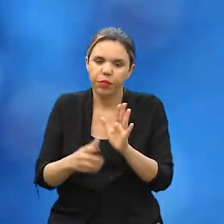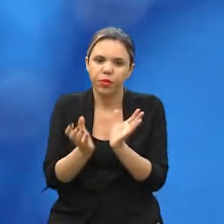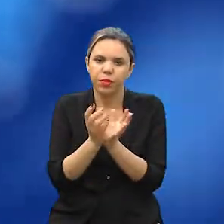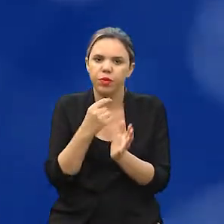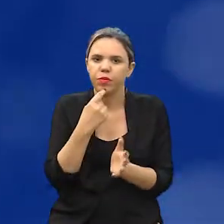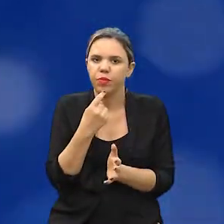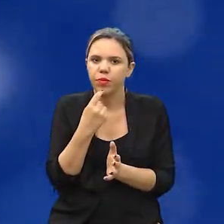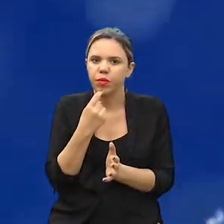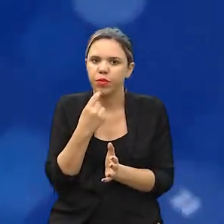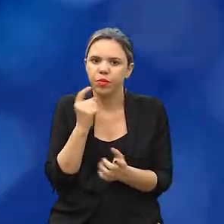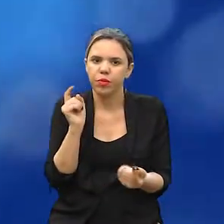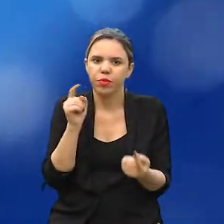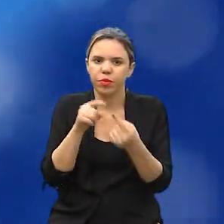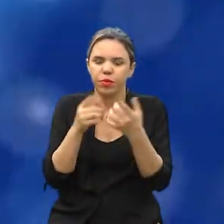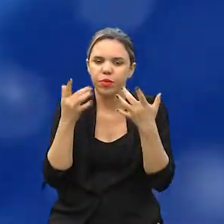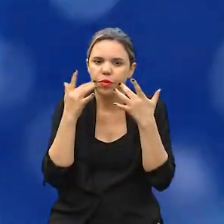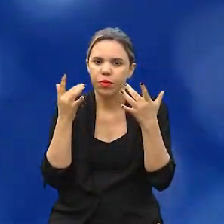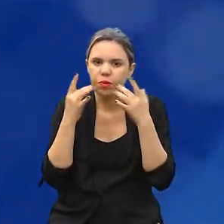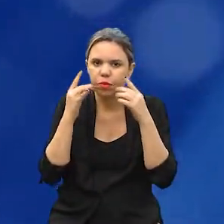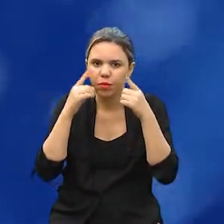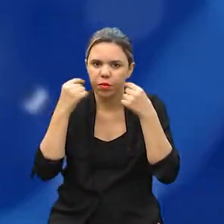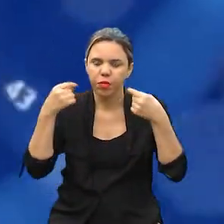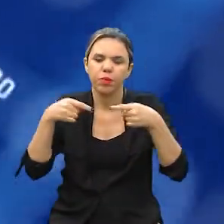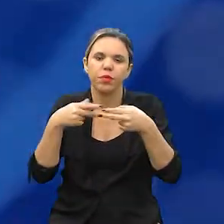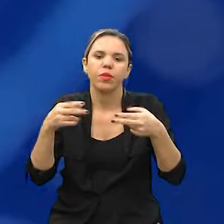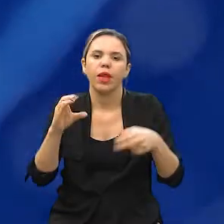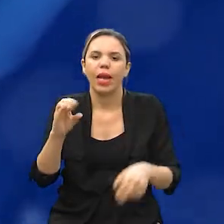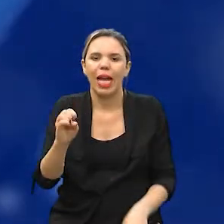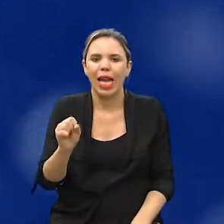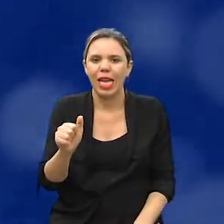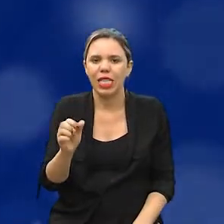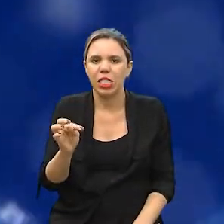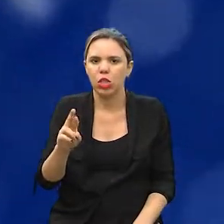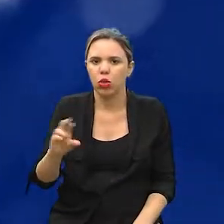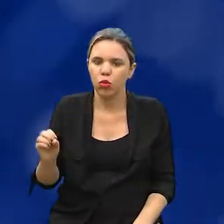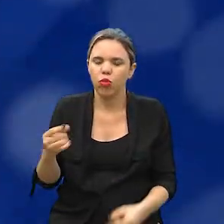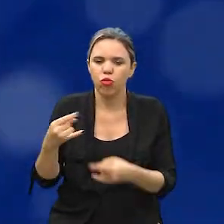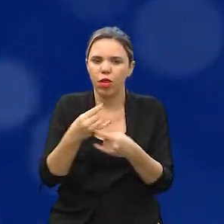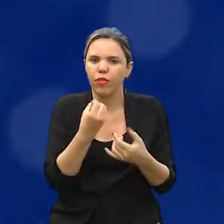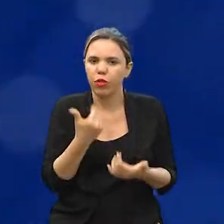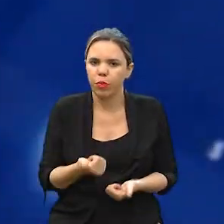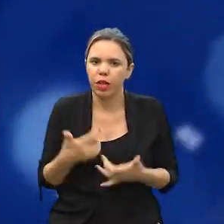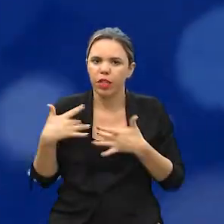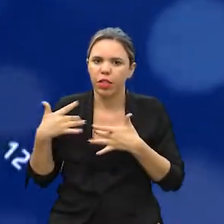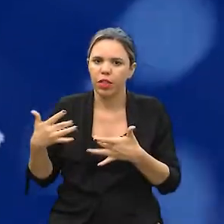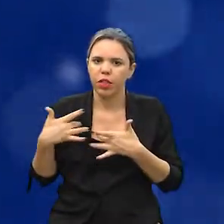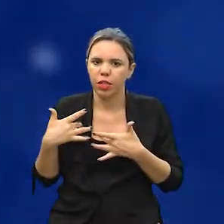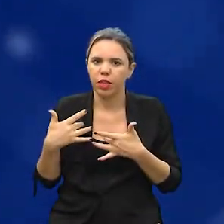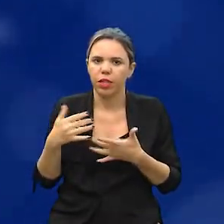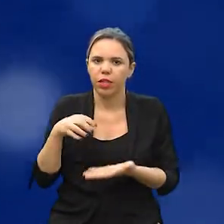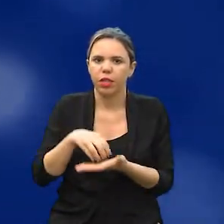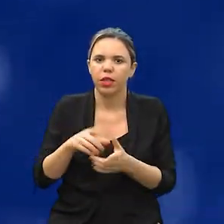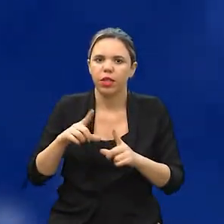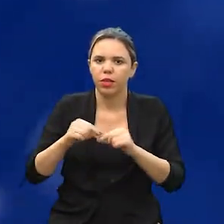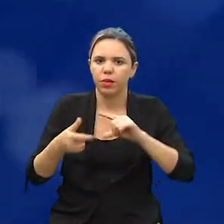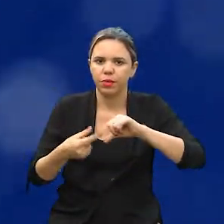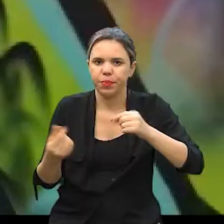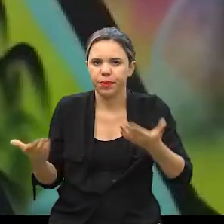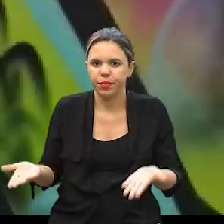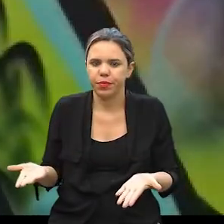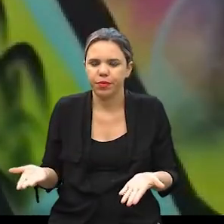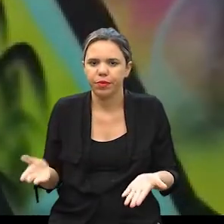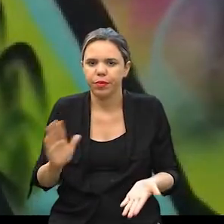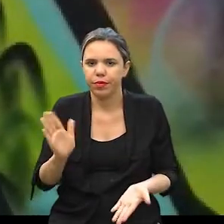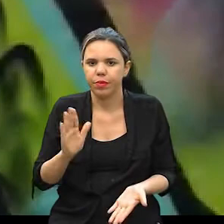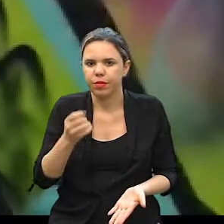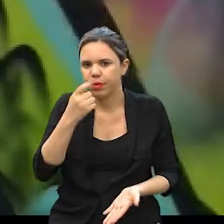Campinas, diretamente do Teatro Castro Mendes, na série Live do Bem, que tem doações ao Centro Infantil Boldrini.